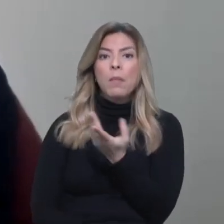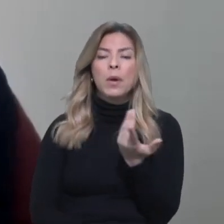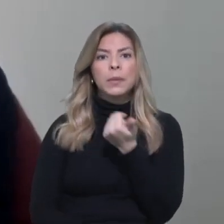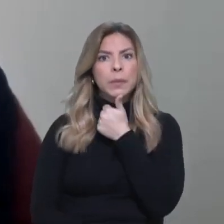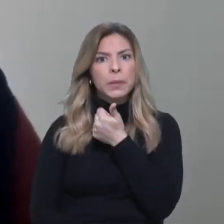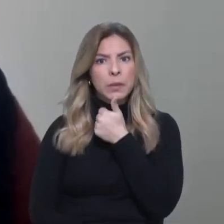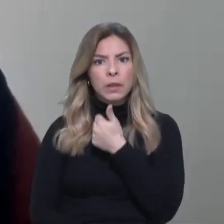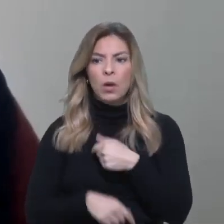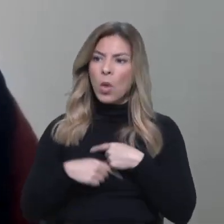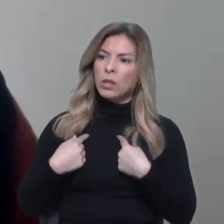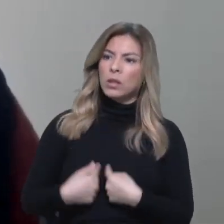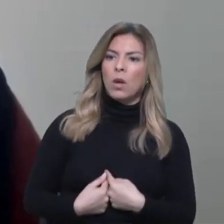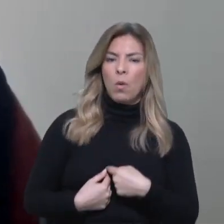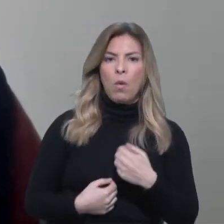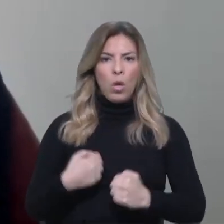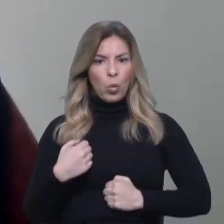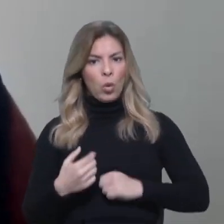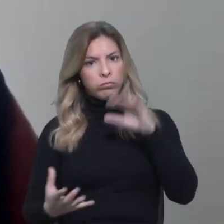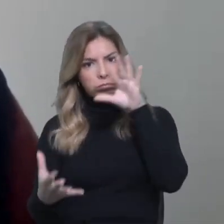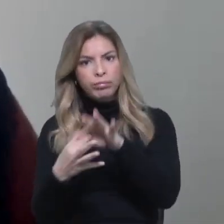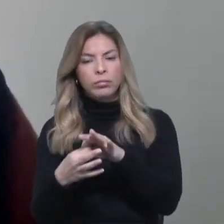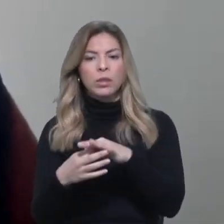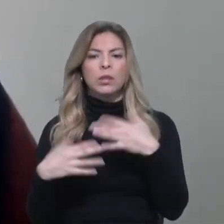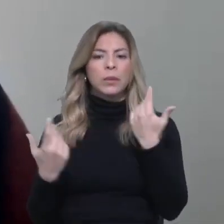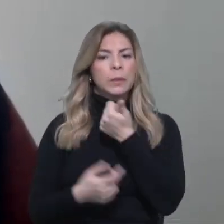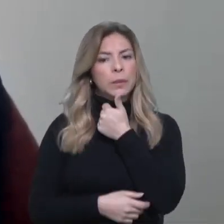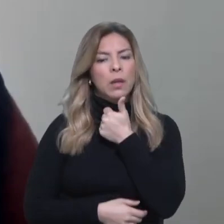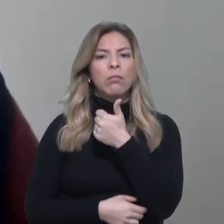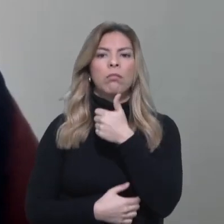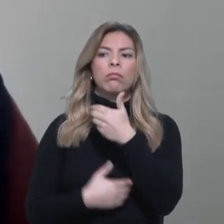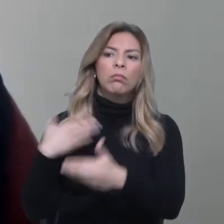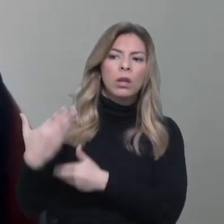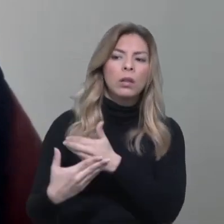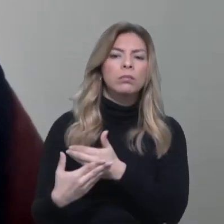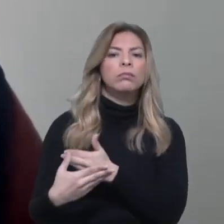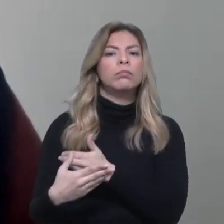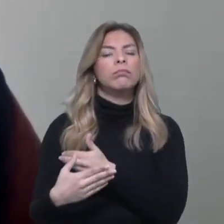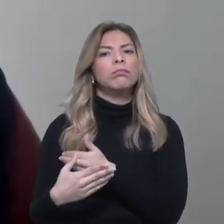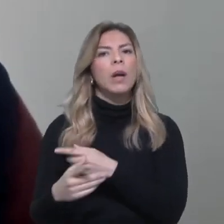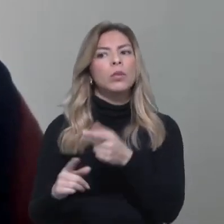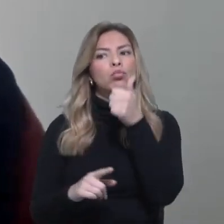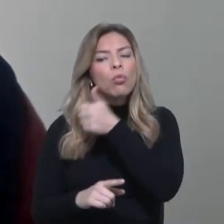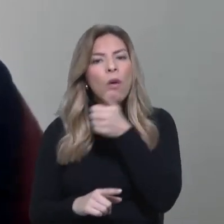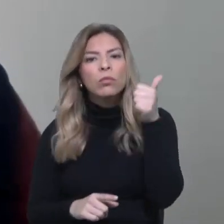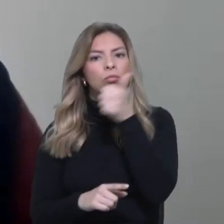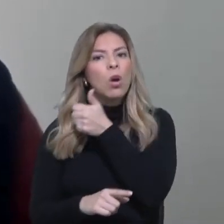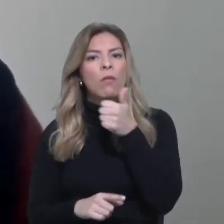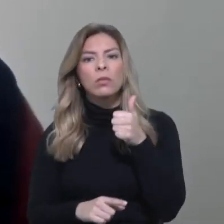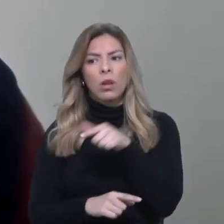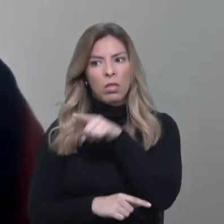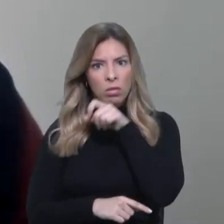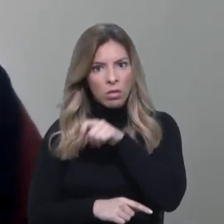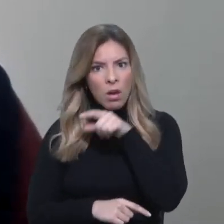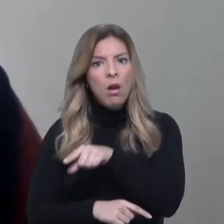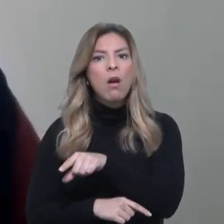católicos Uhum. ucranianos? Depois de mortes, de perdas familiares, de tanto sofrimento, será possível perdoar